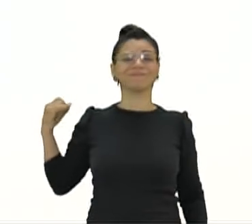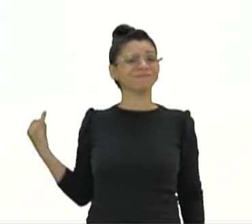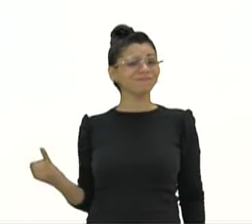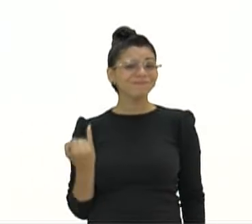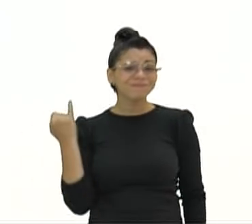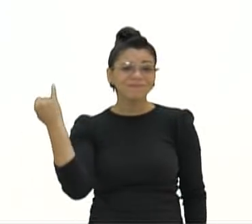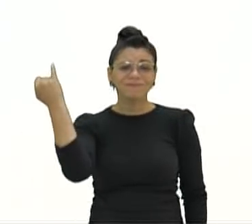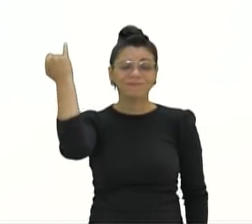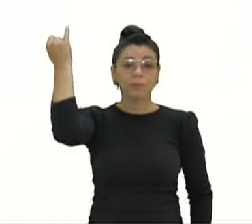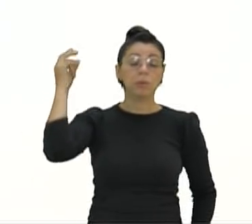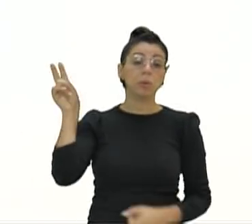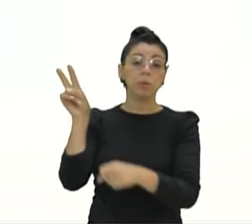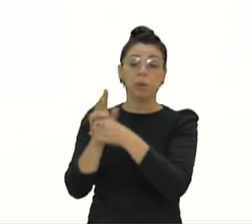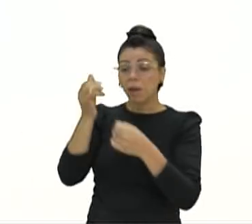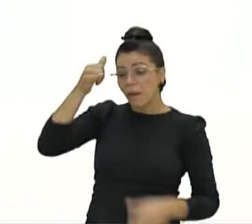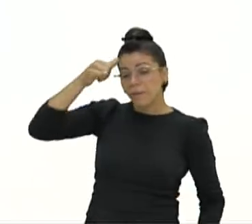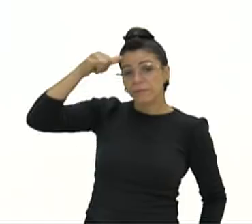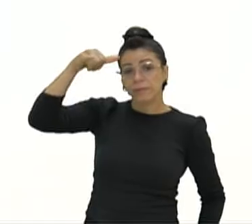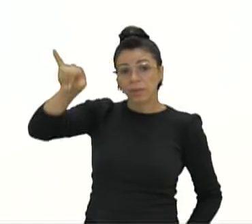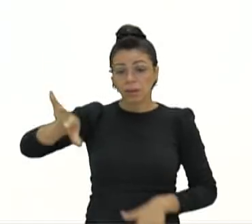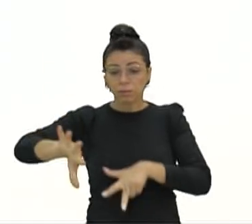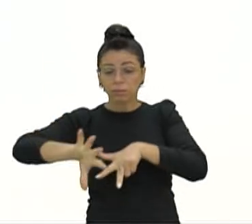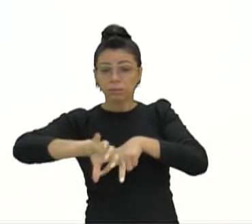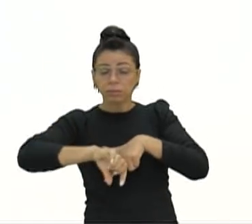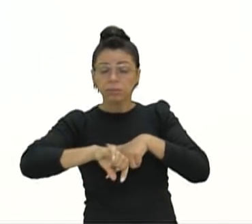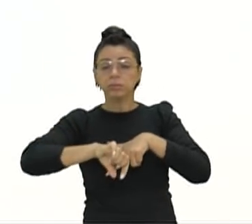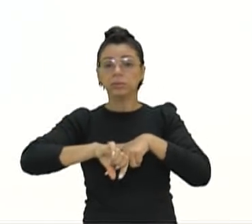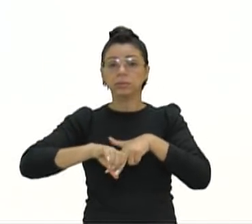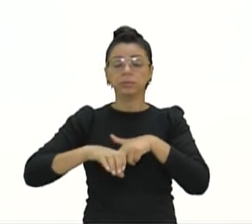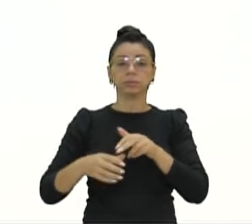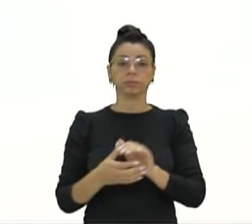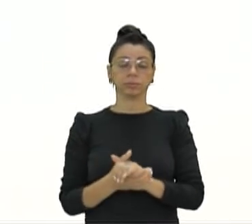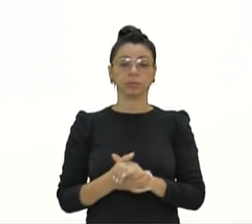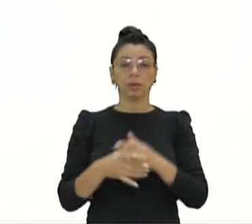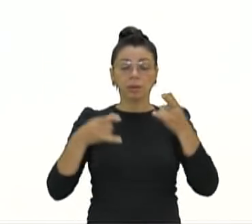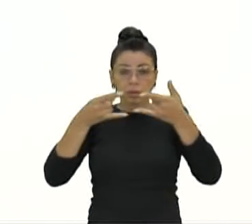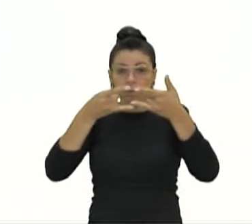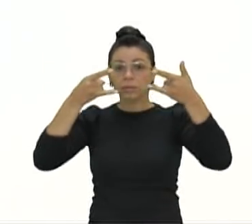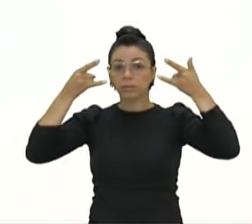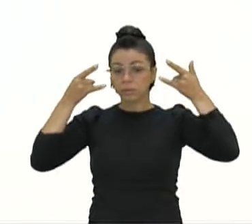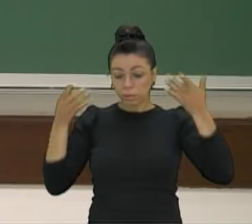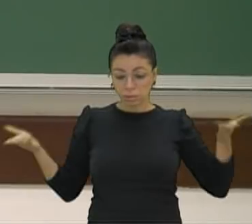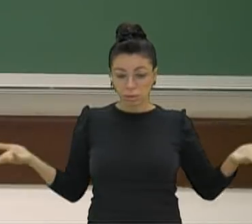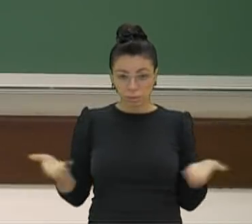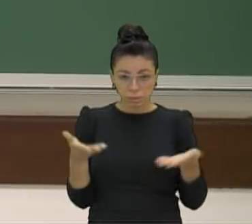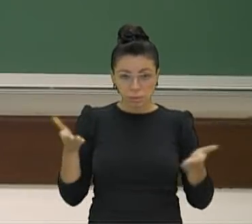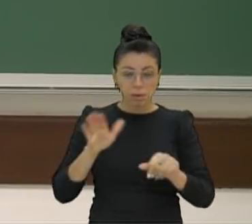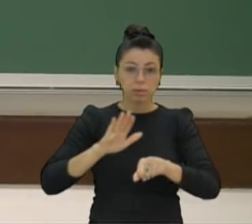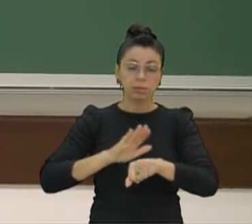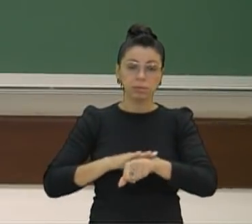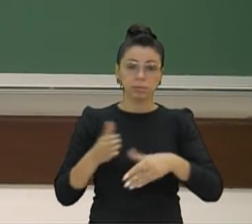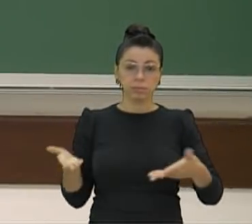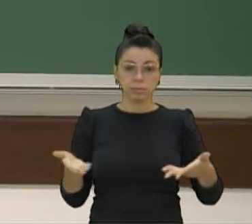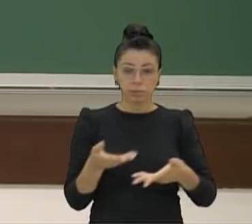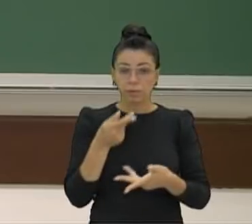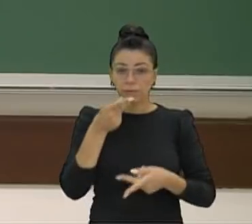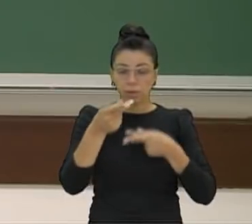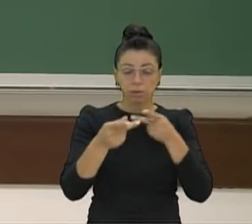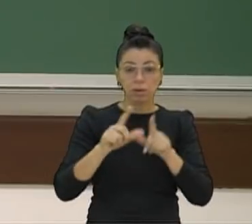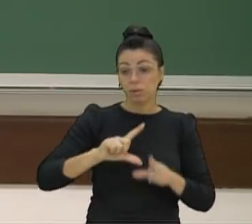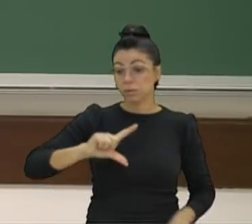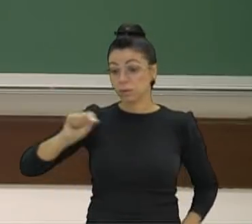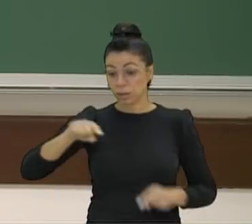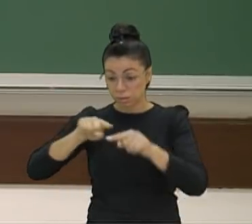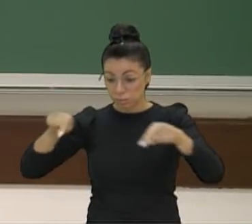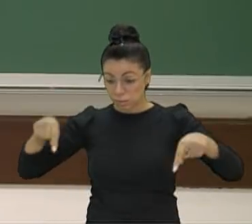vai ajudar muito a evitar a transmissão de pessoa a pessoa, né? Eu só tiro a minha aqui no momento de falar com vocês e saindo da sala